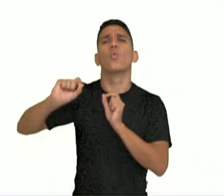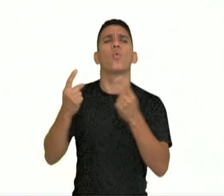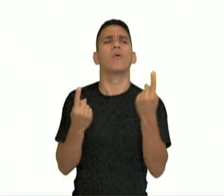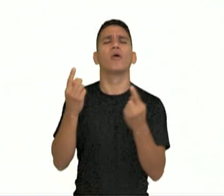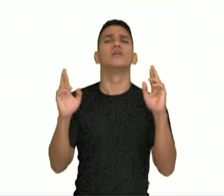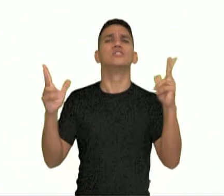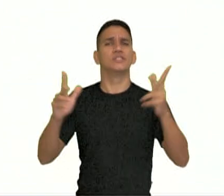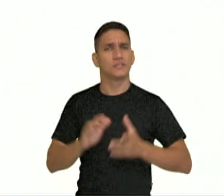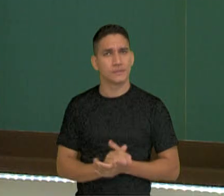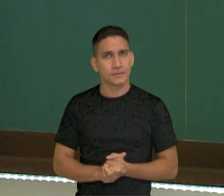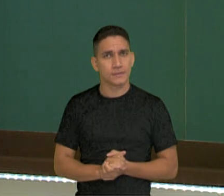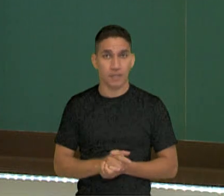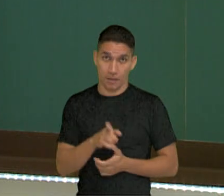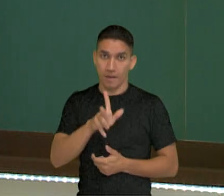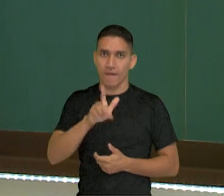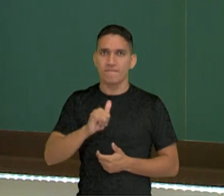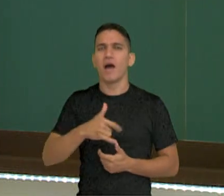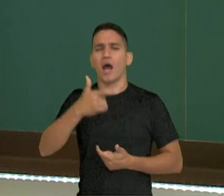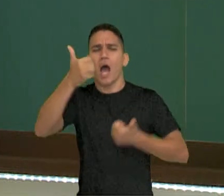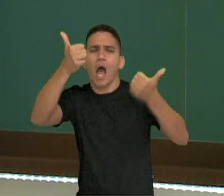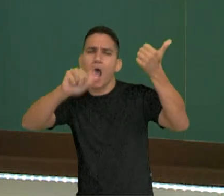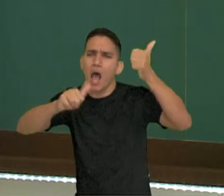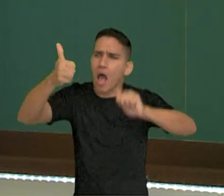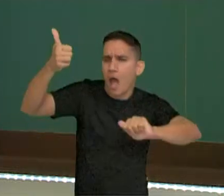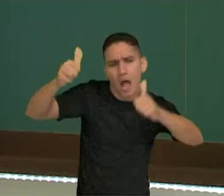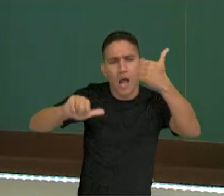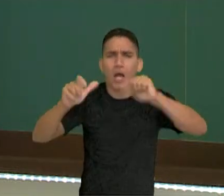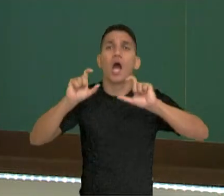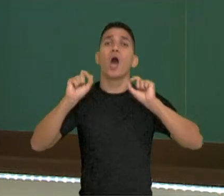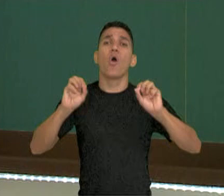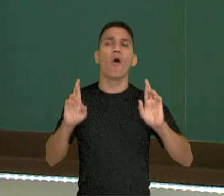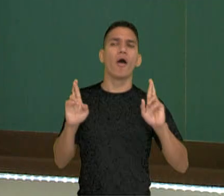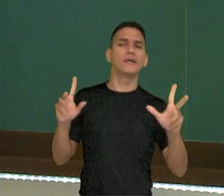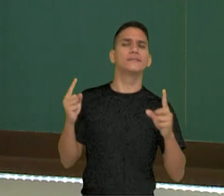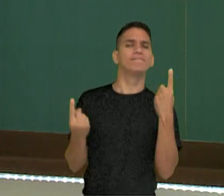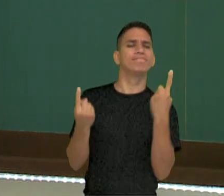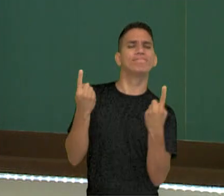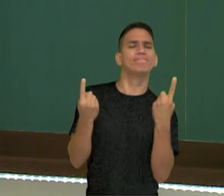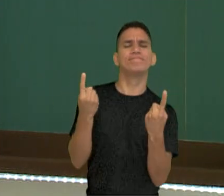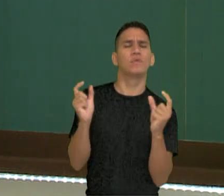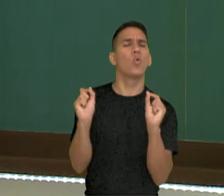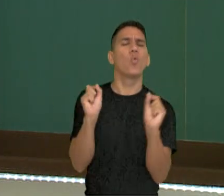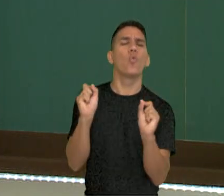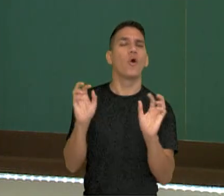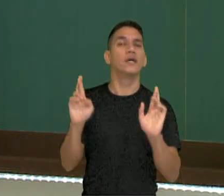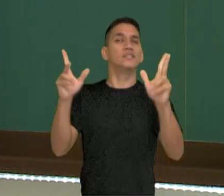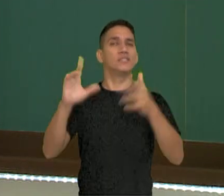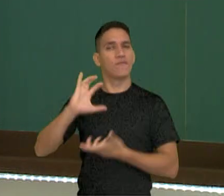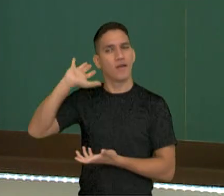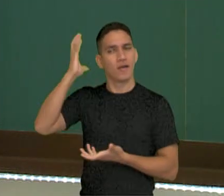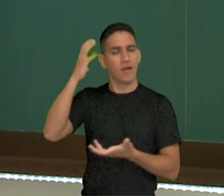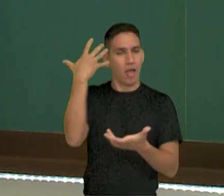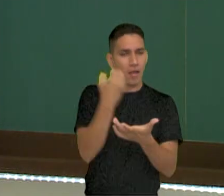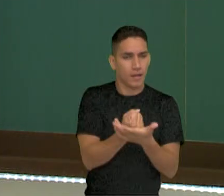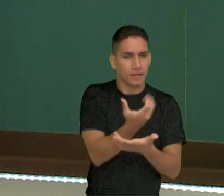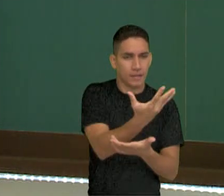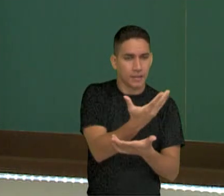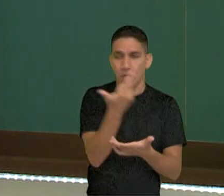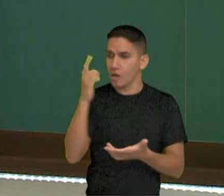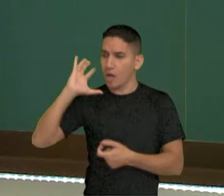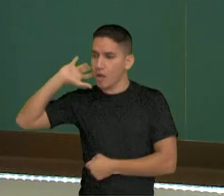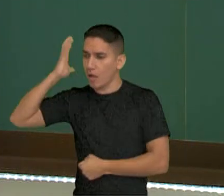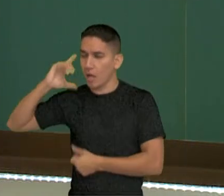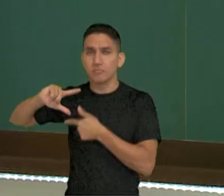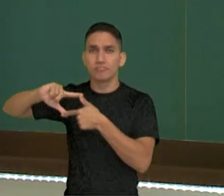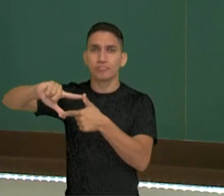vocês vão analisar ali qual a diferença, o que diferencia, né, um podcast de um programa de rádio